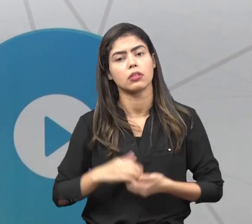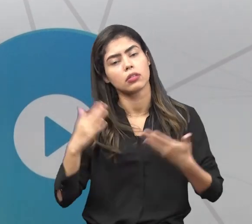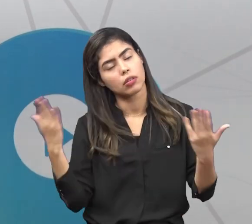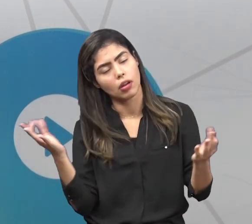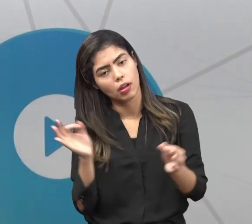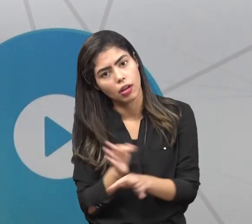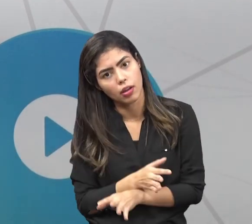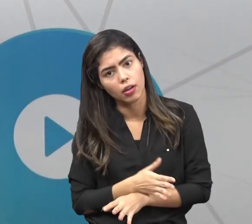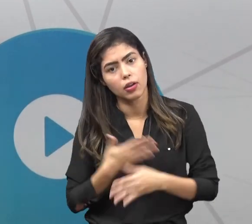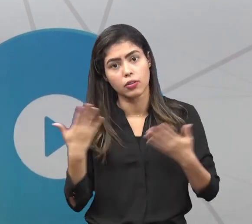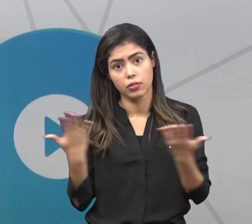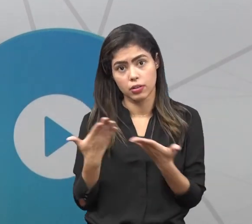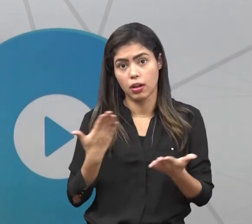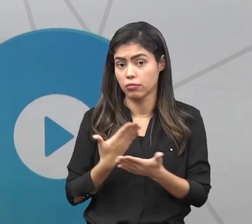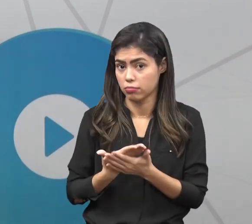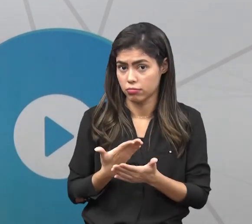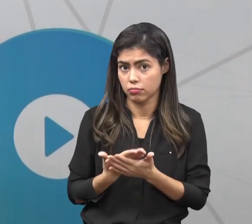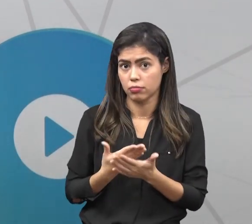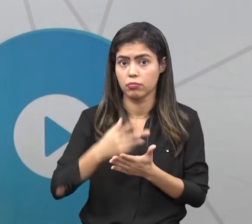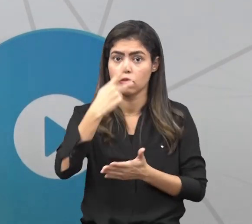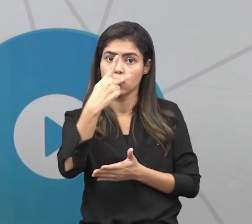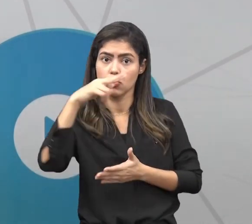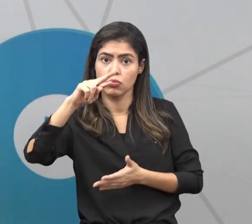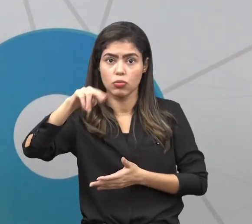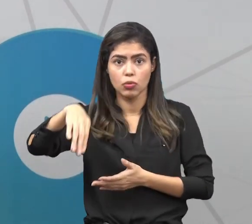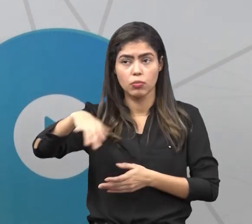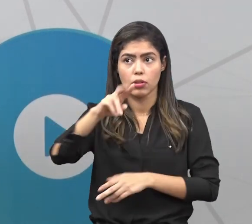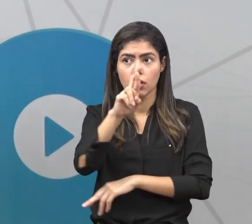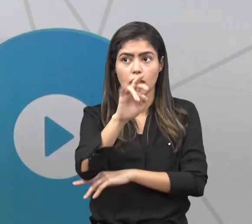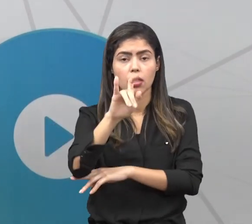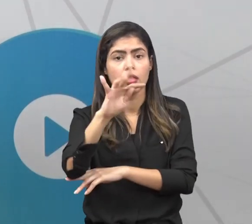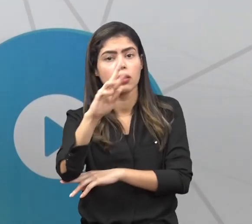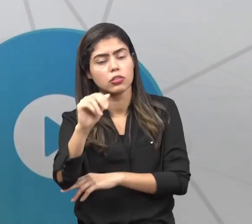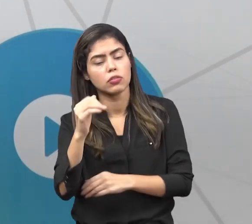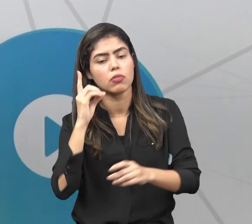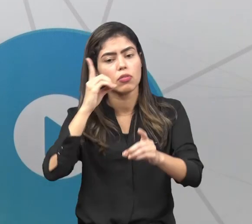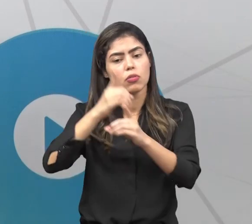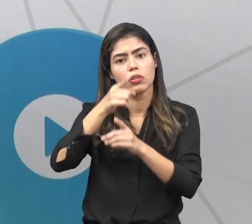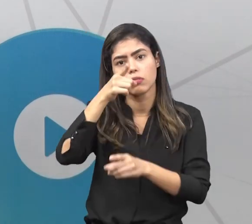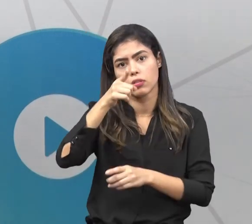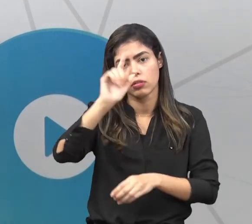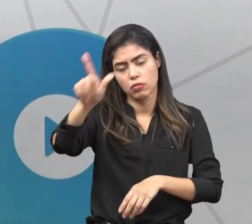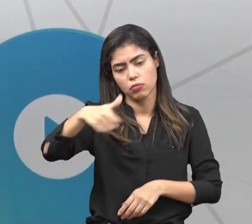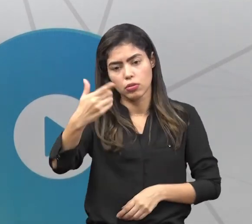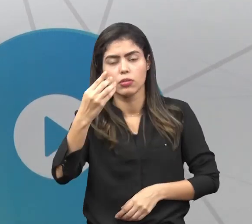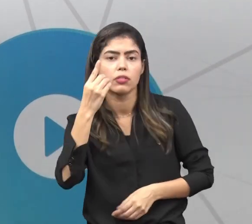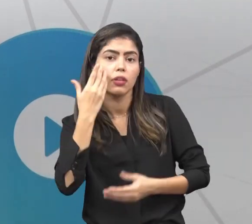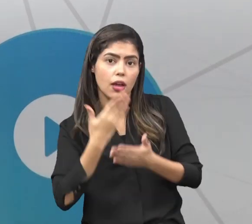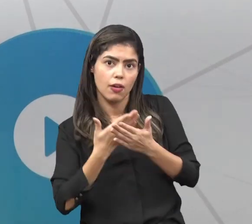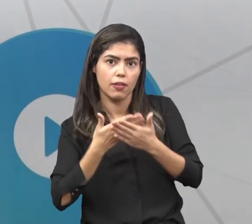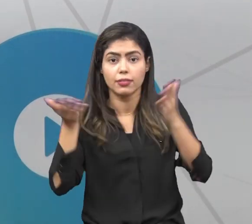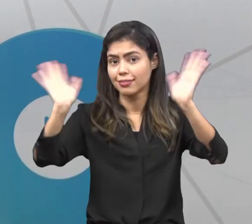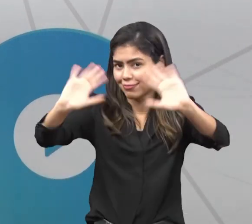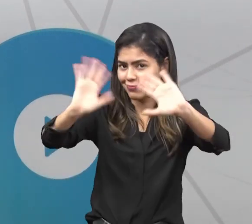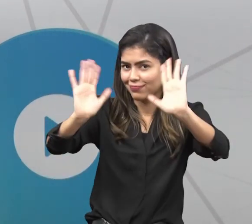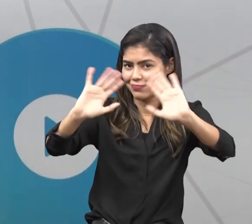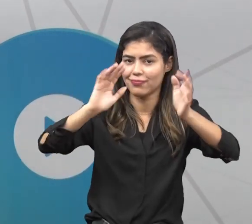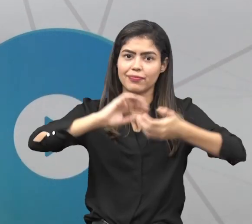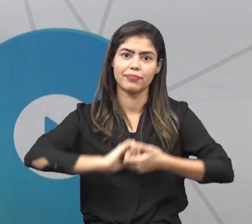Pronto, gente, essa foi nossa aula de hoje, pronomes relativos, e eu encontro vocês num outro momento. Tchau, tchau.